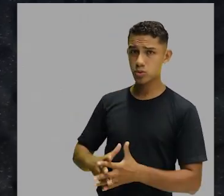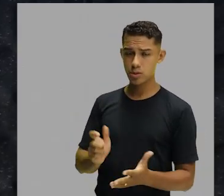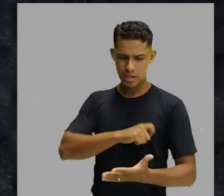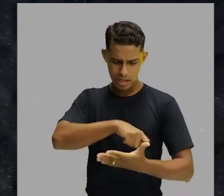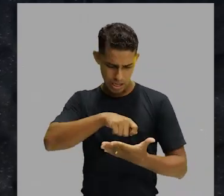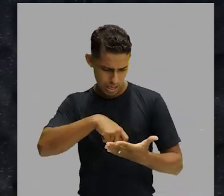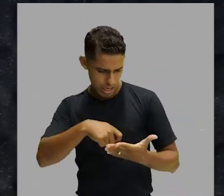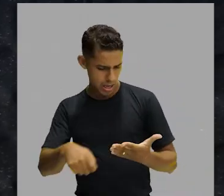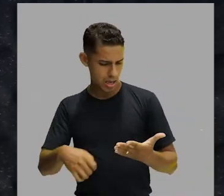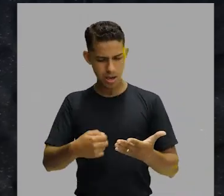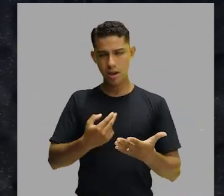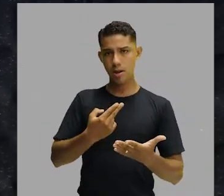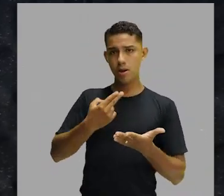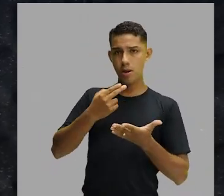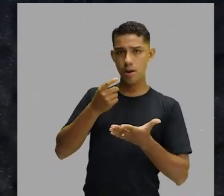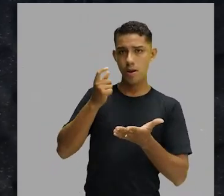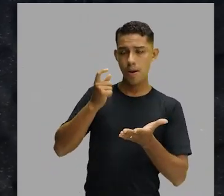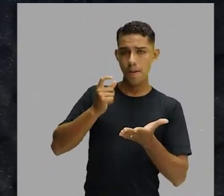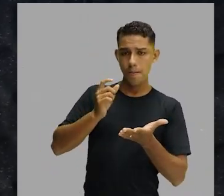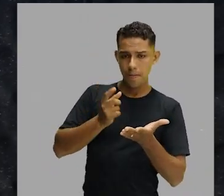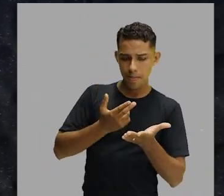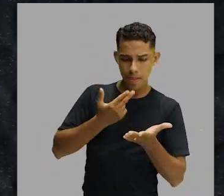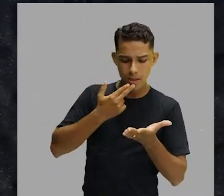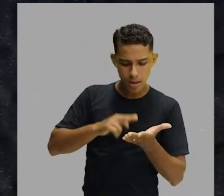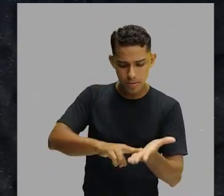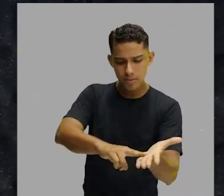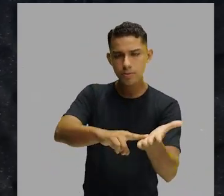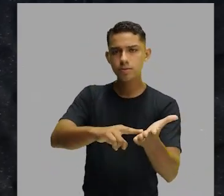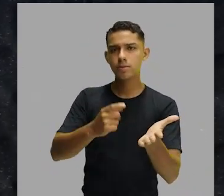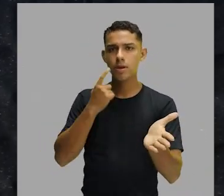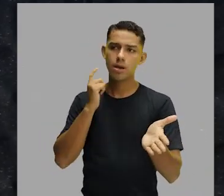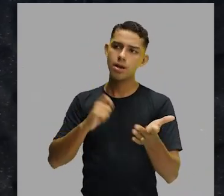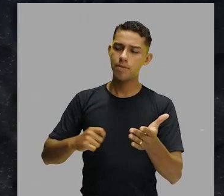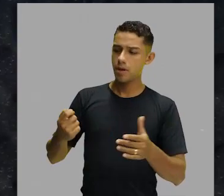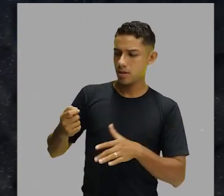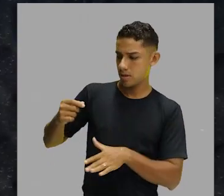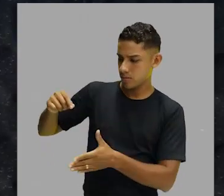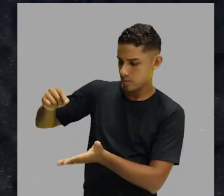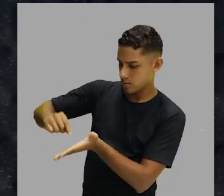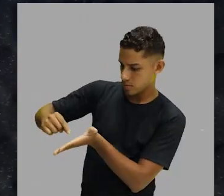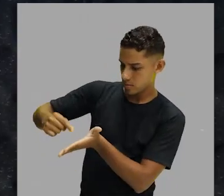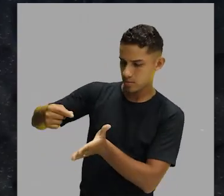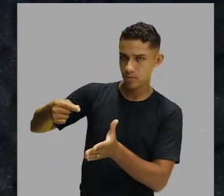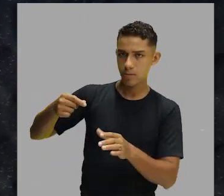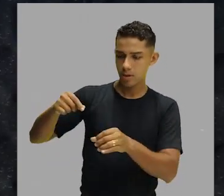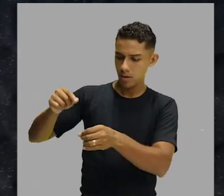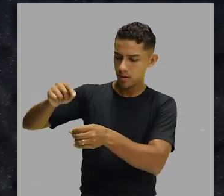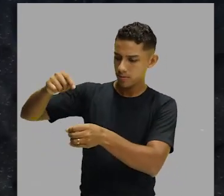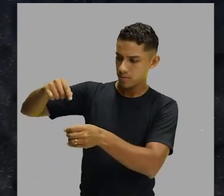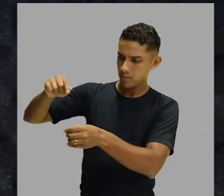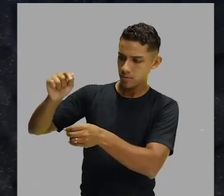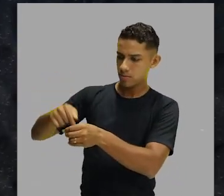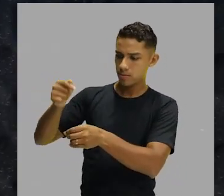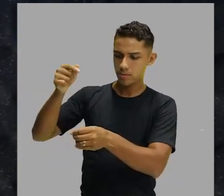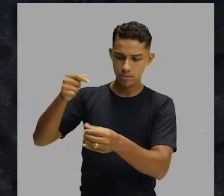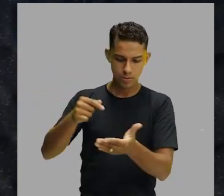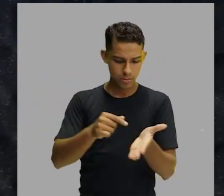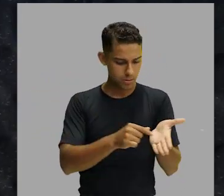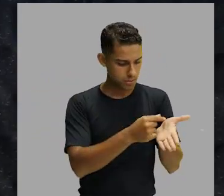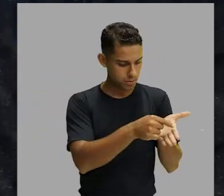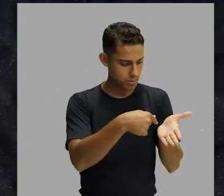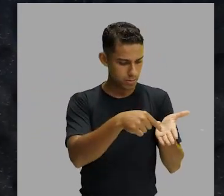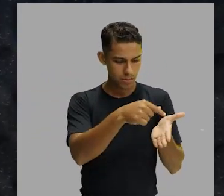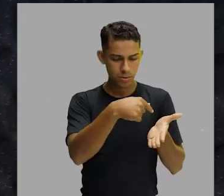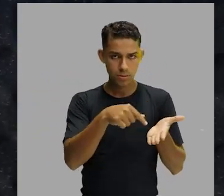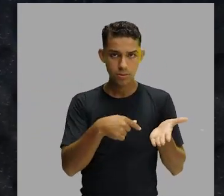uma carta, eu precisaria botar ali na peninha, tinta, né, e tal. E era à mão. Agora eu tenho